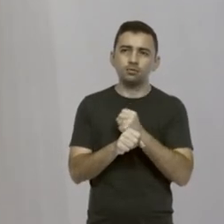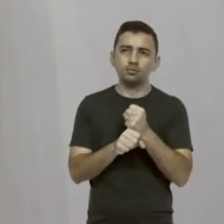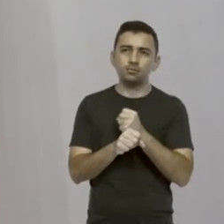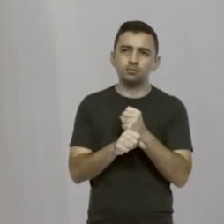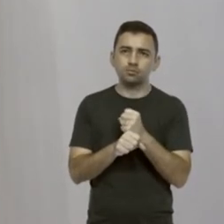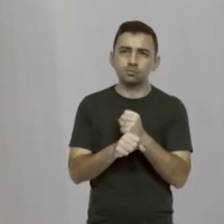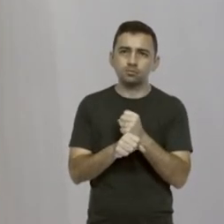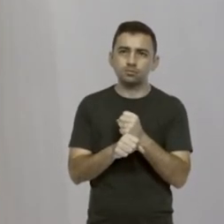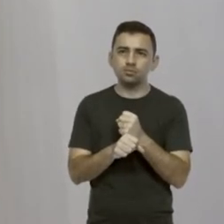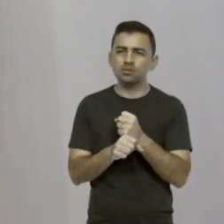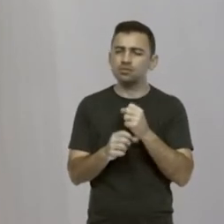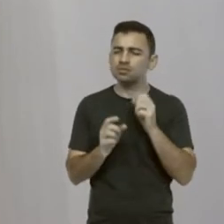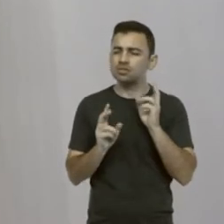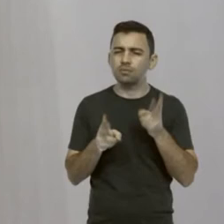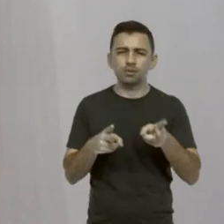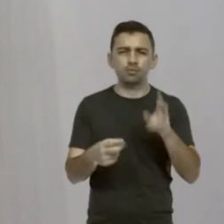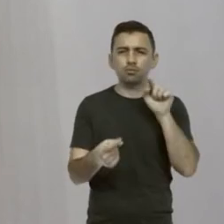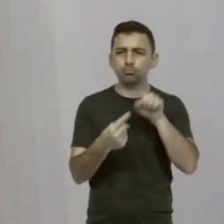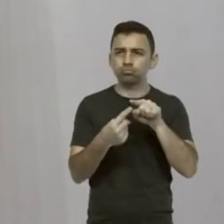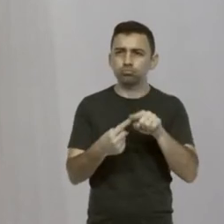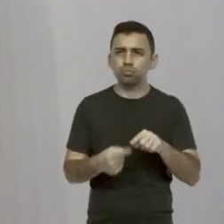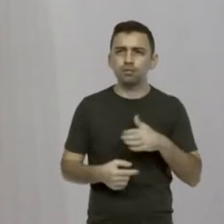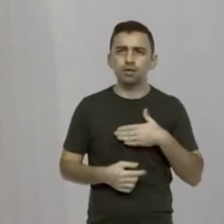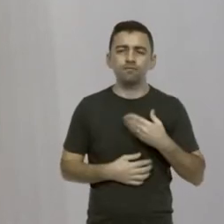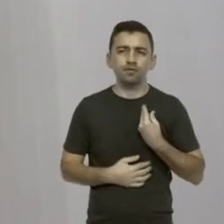aos objetivos da minha vida. Com fé,